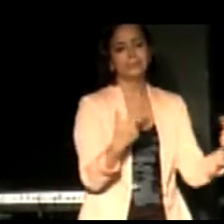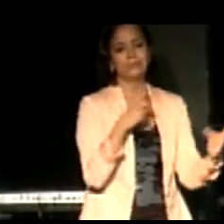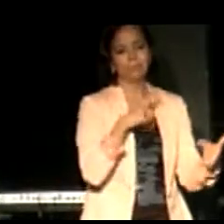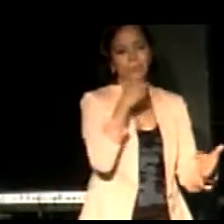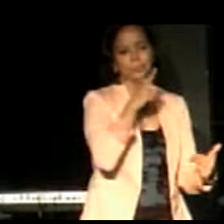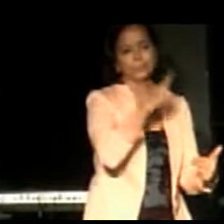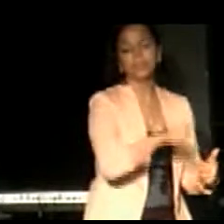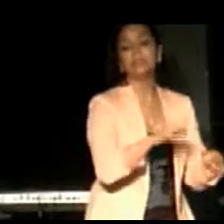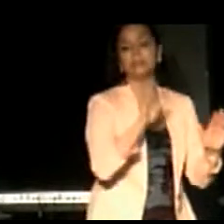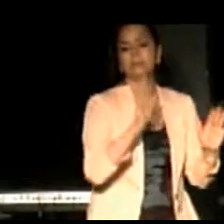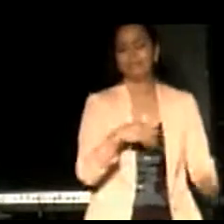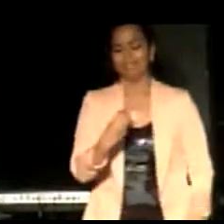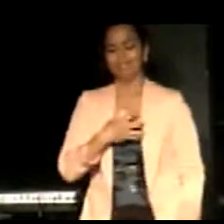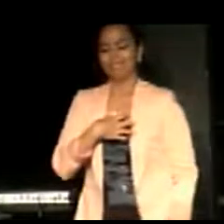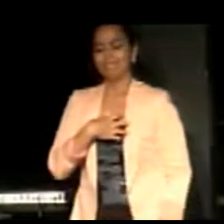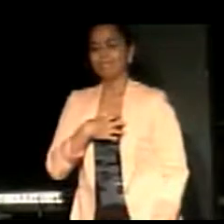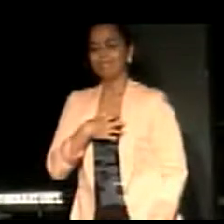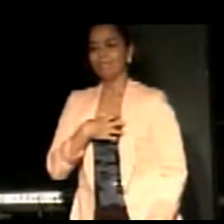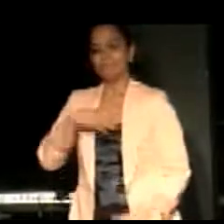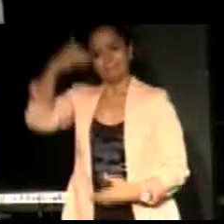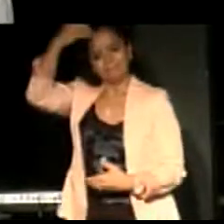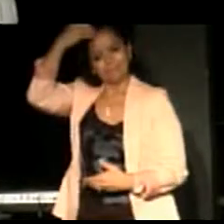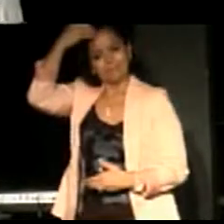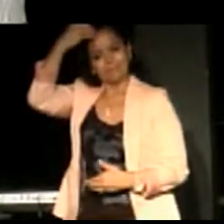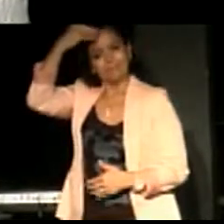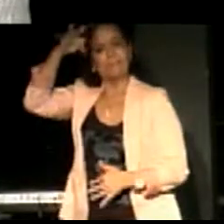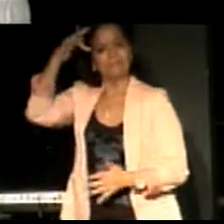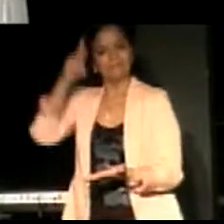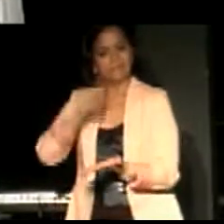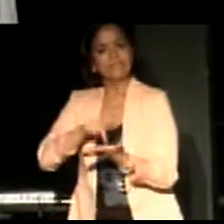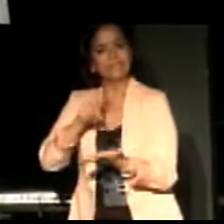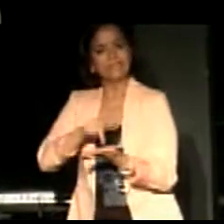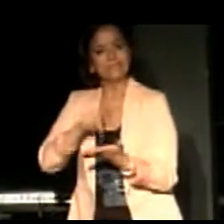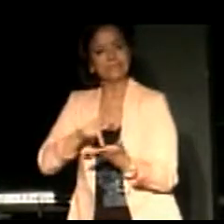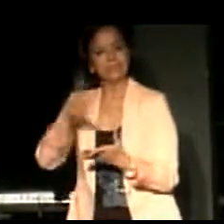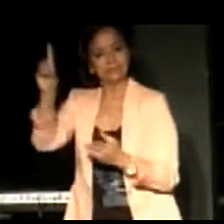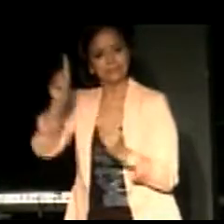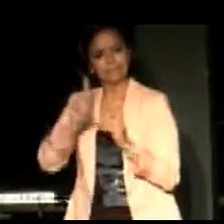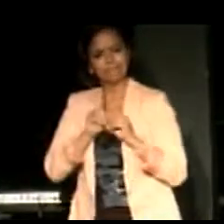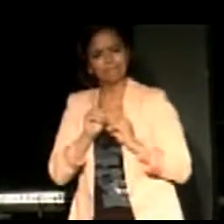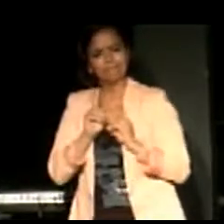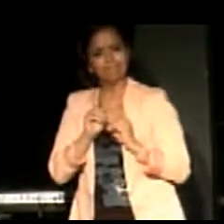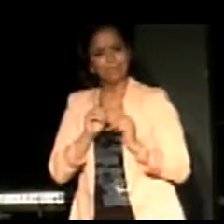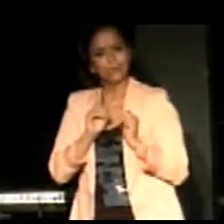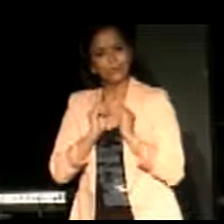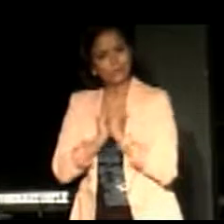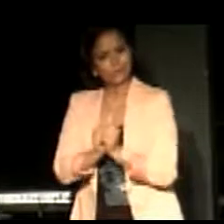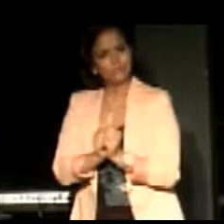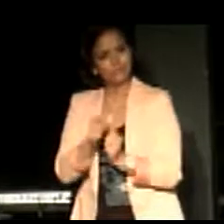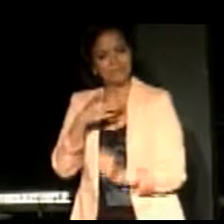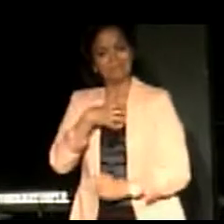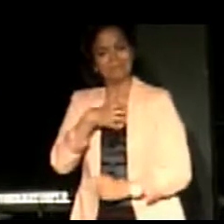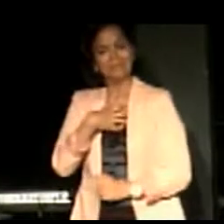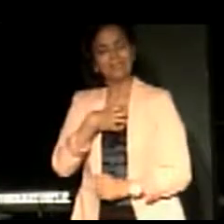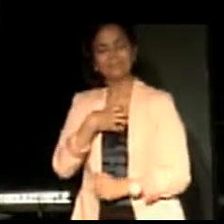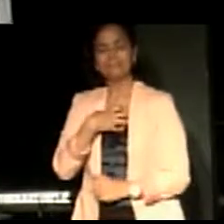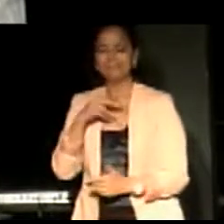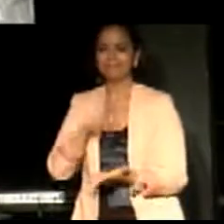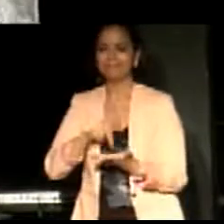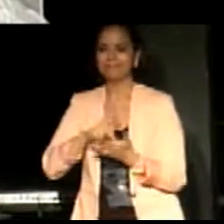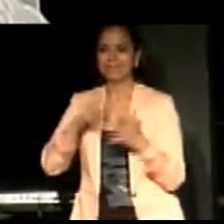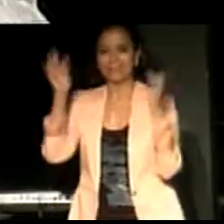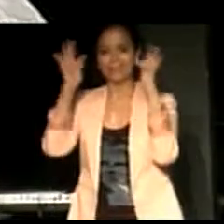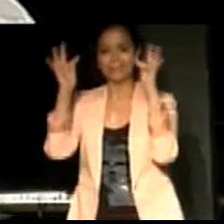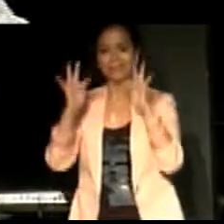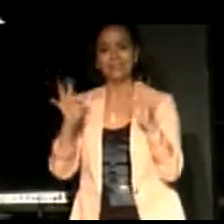reino de Deus. E por isso está voltada para aqueles que são os cidadãos do reino. Então, não é assim.